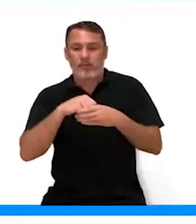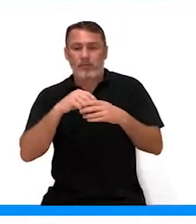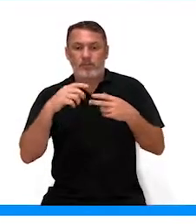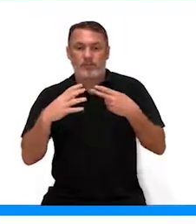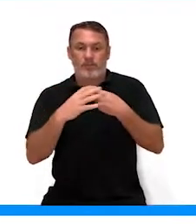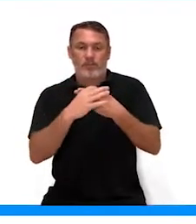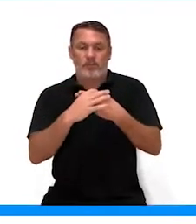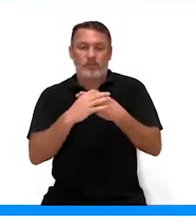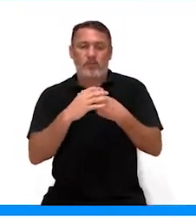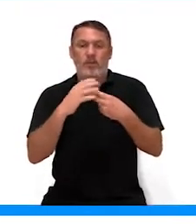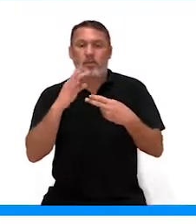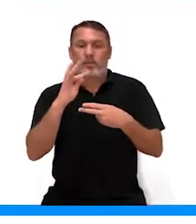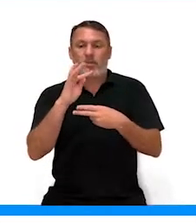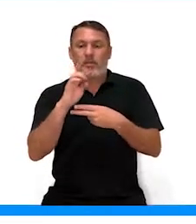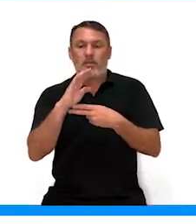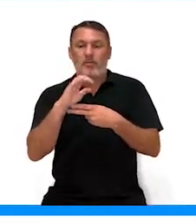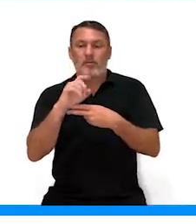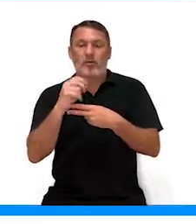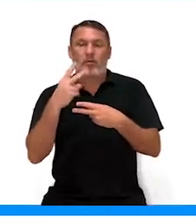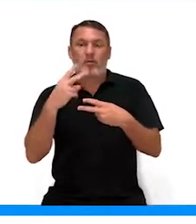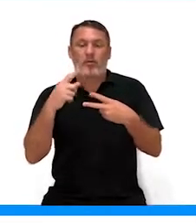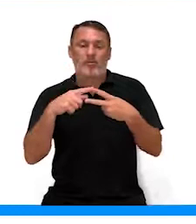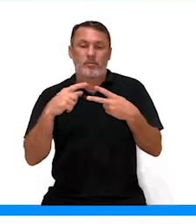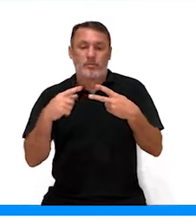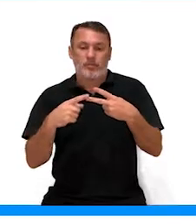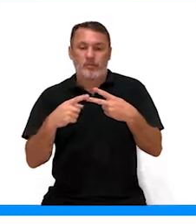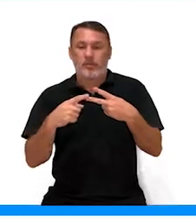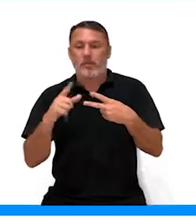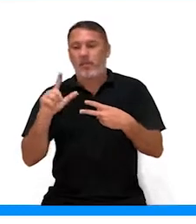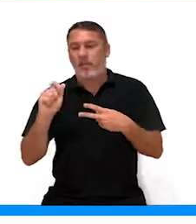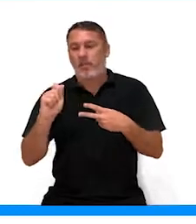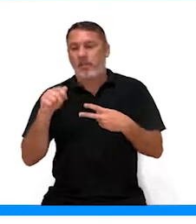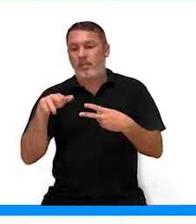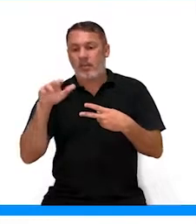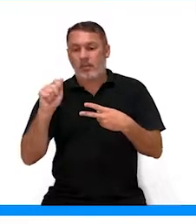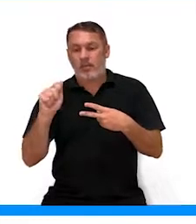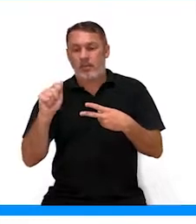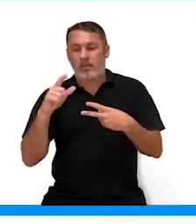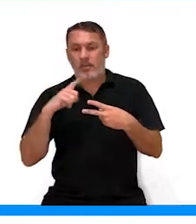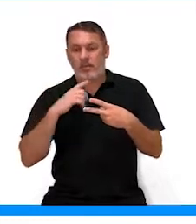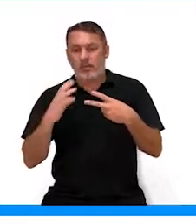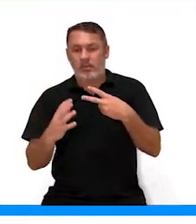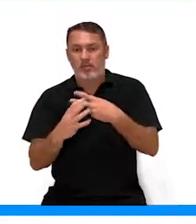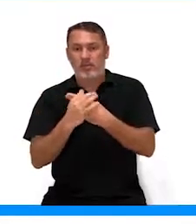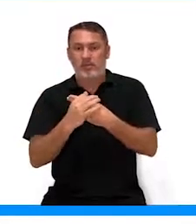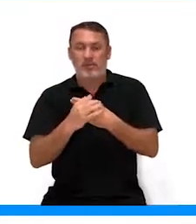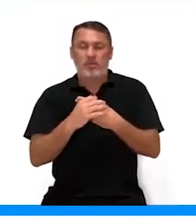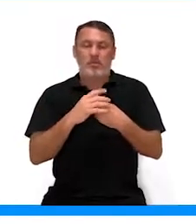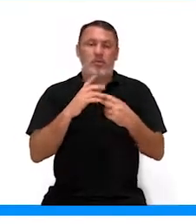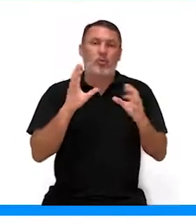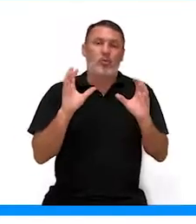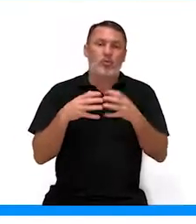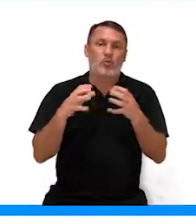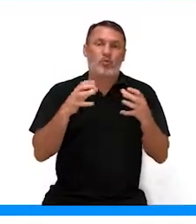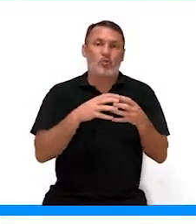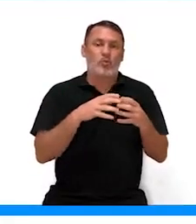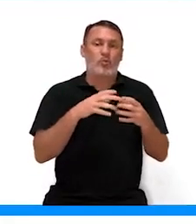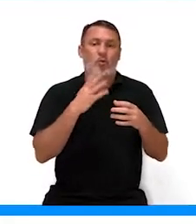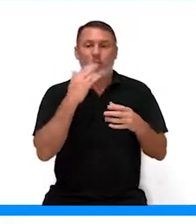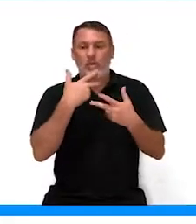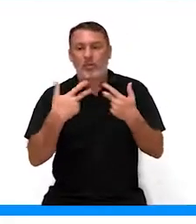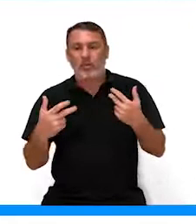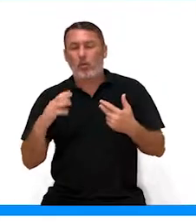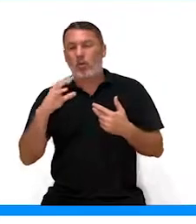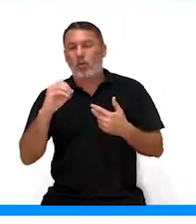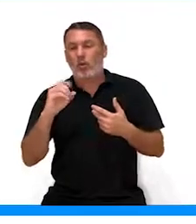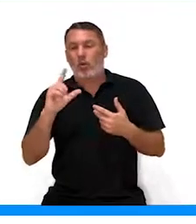na imagem. Ela fica entre o tecido epitelial e o tecido conjuntivo. Essa lâmina, que é cheia de glicoproteínas e